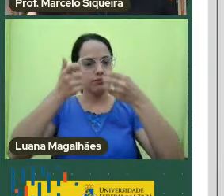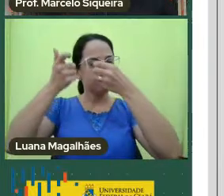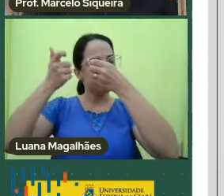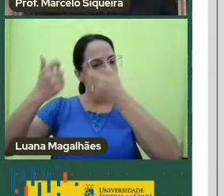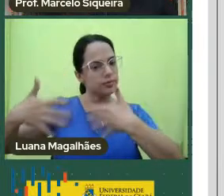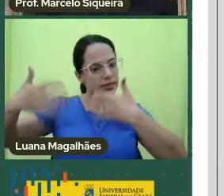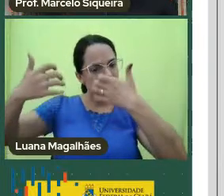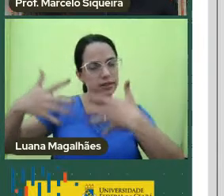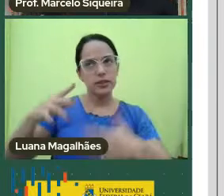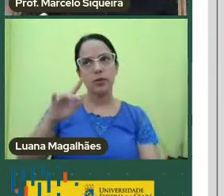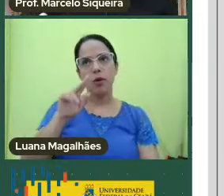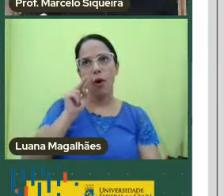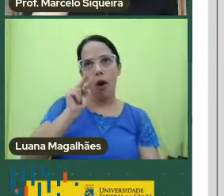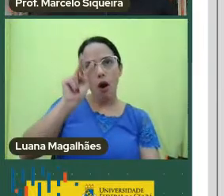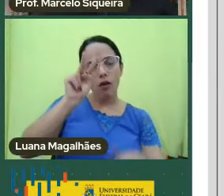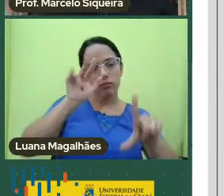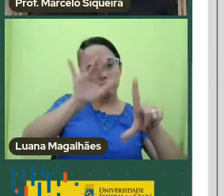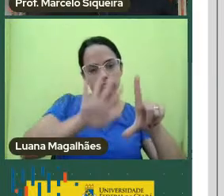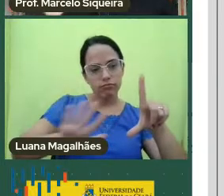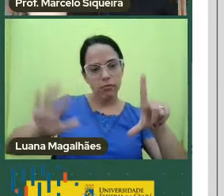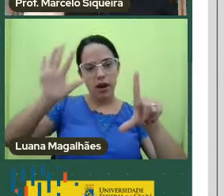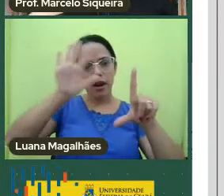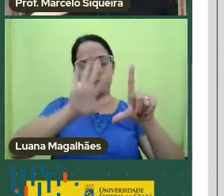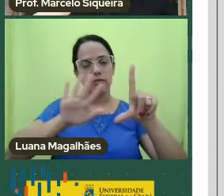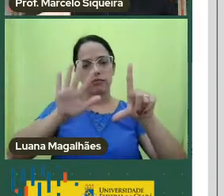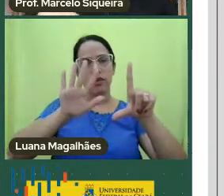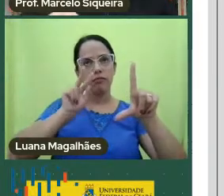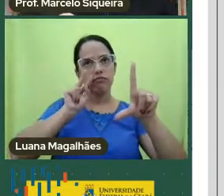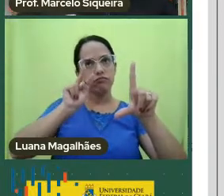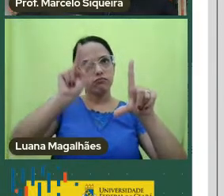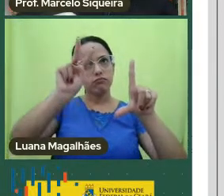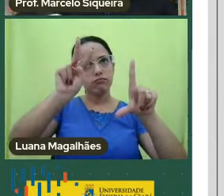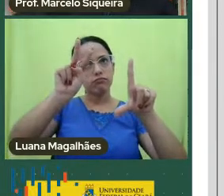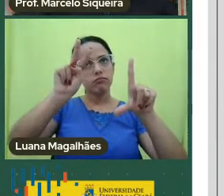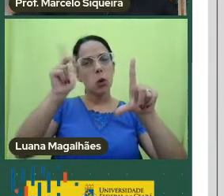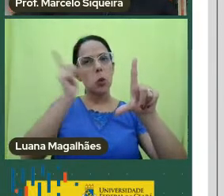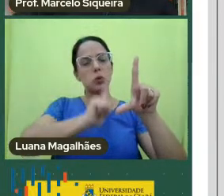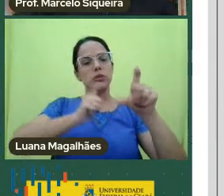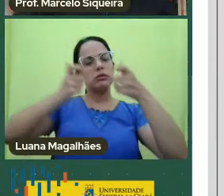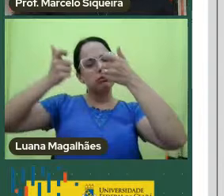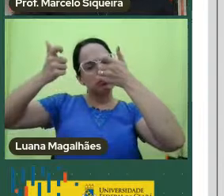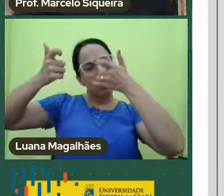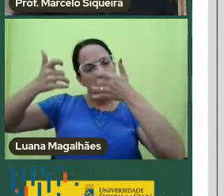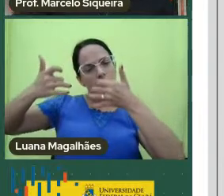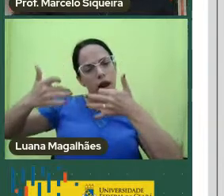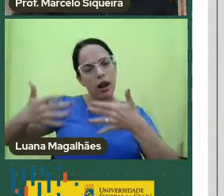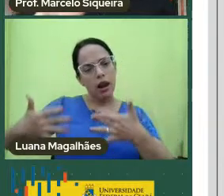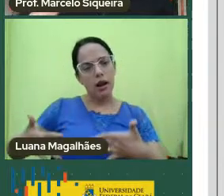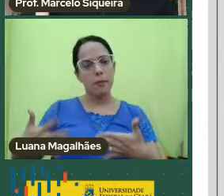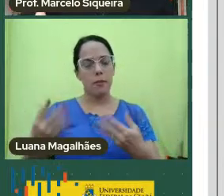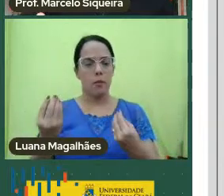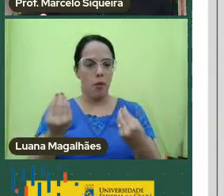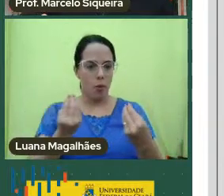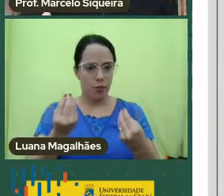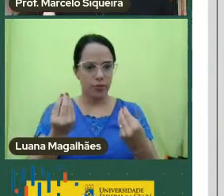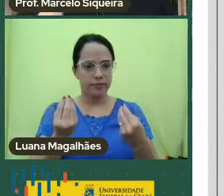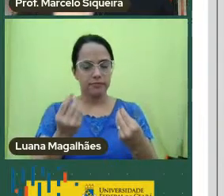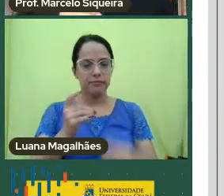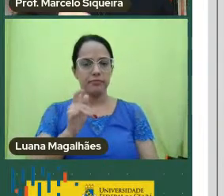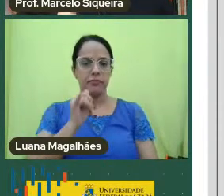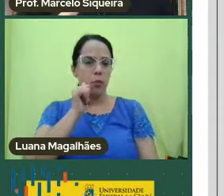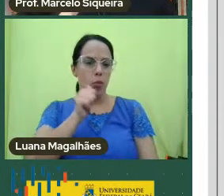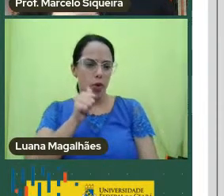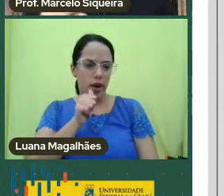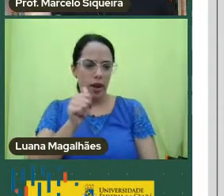eu olho a imagem e, através do que eu estou olhando, eu descrevo, né? Uma mulher